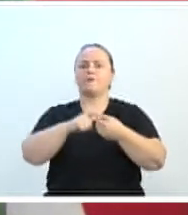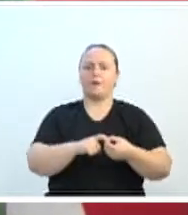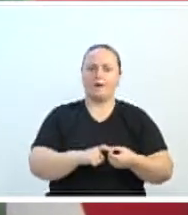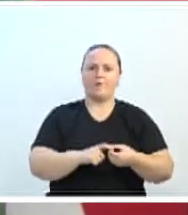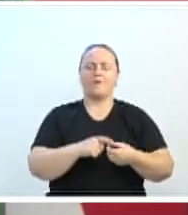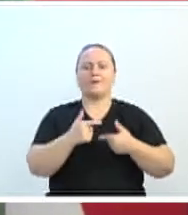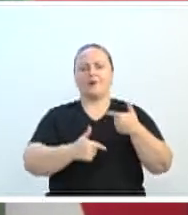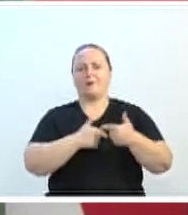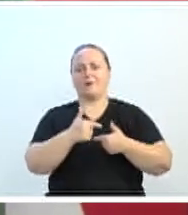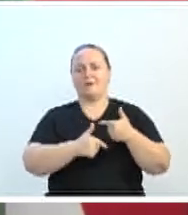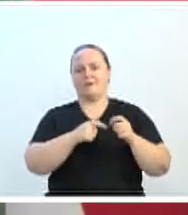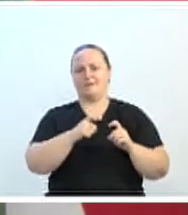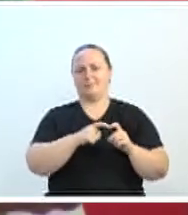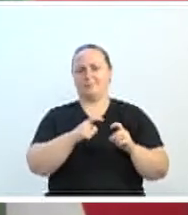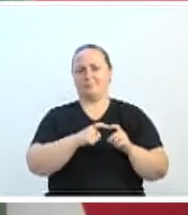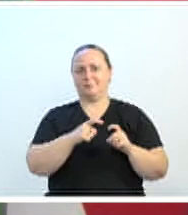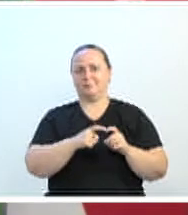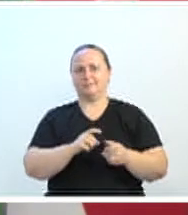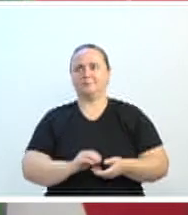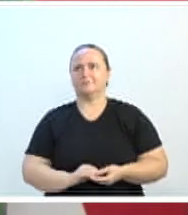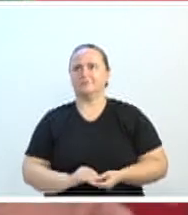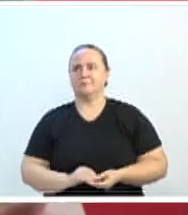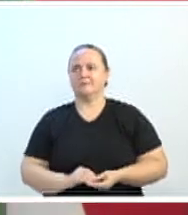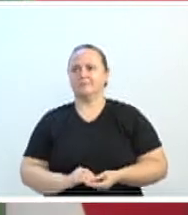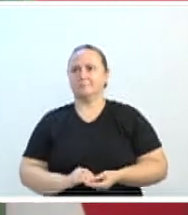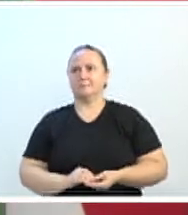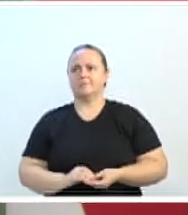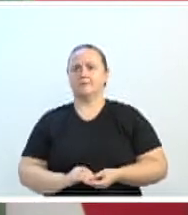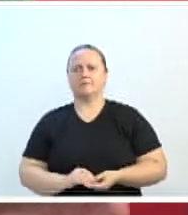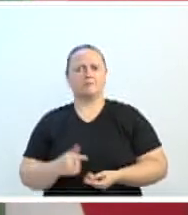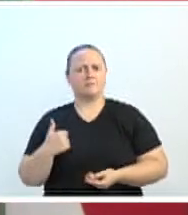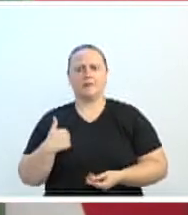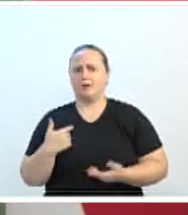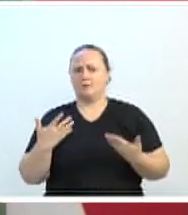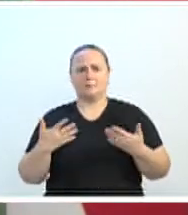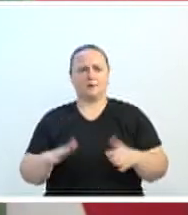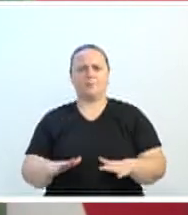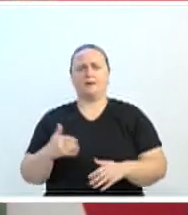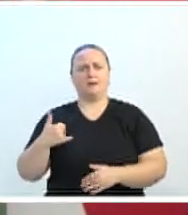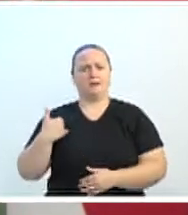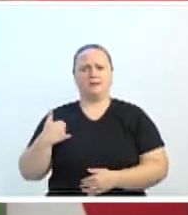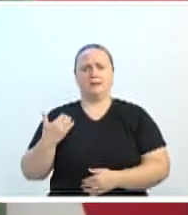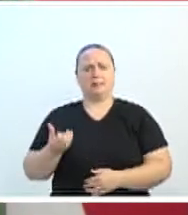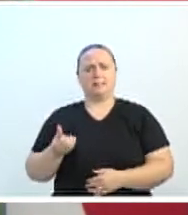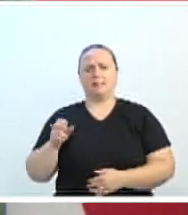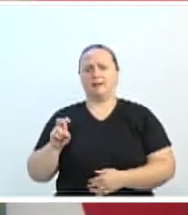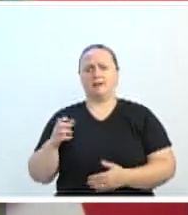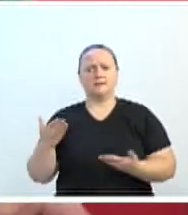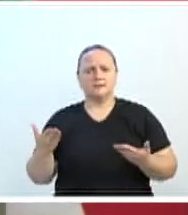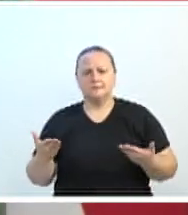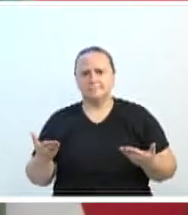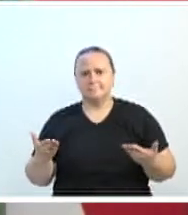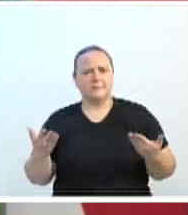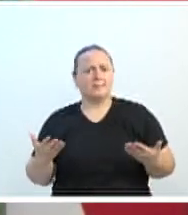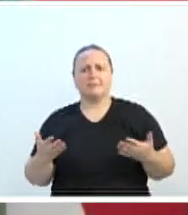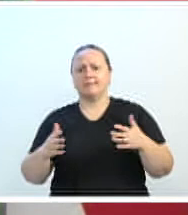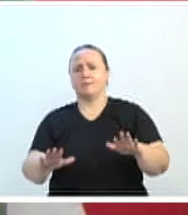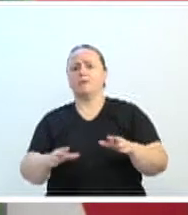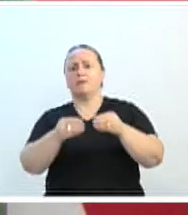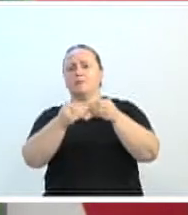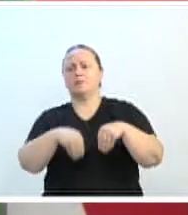E também não gostaria de ter que trabalhar no mínimo até os 65 anos. E também não gostaria que houvessem mais impactos